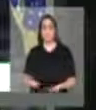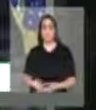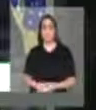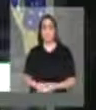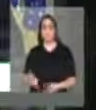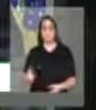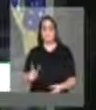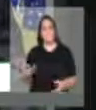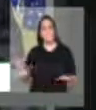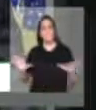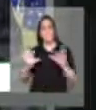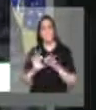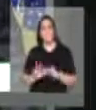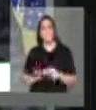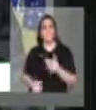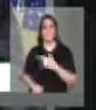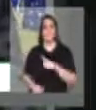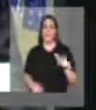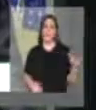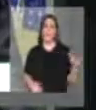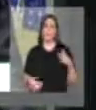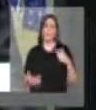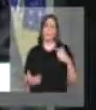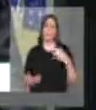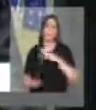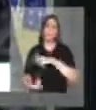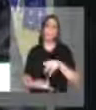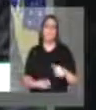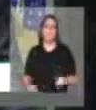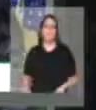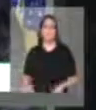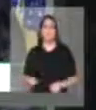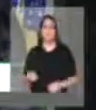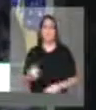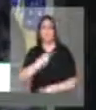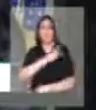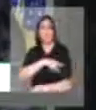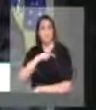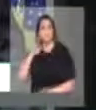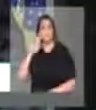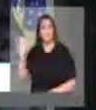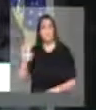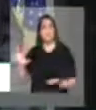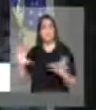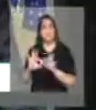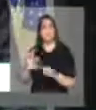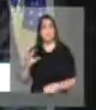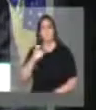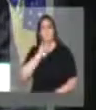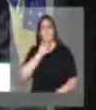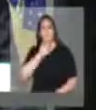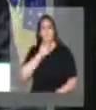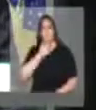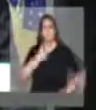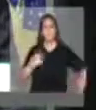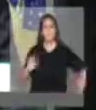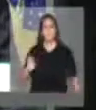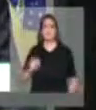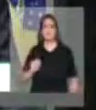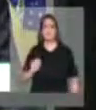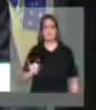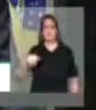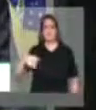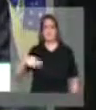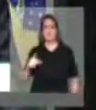integradora com o resto do mundo, do Piauí, sobretudo com a Inglaterra, e Simplício Dias,